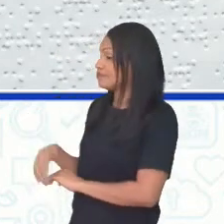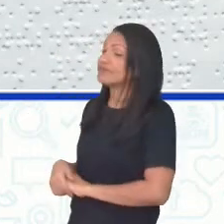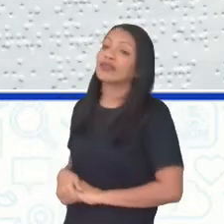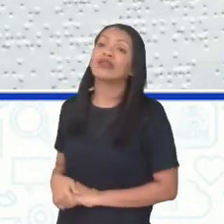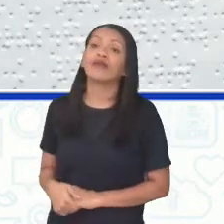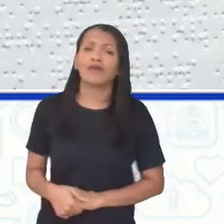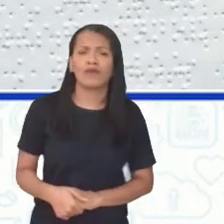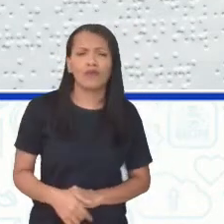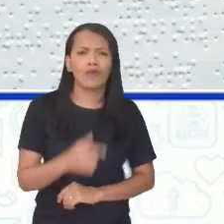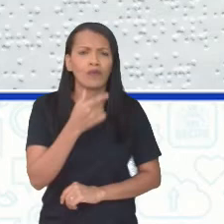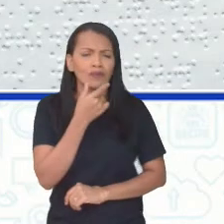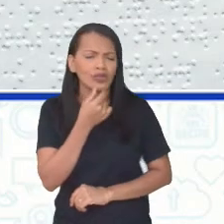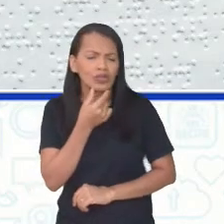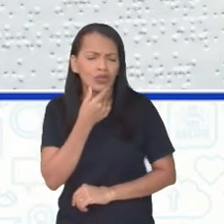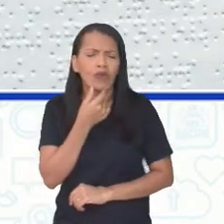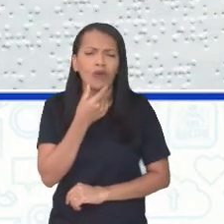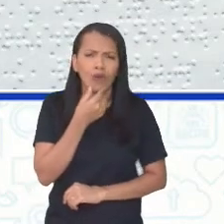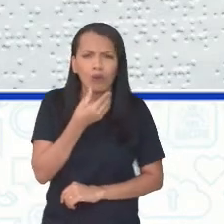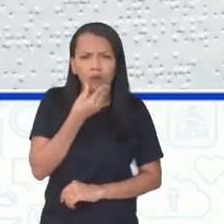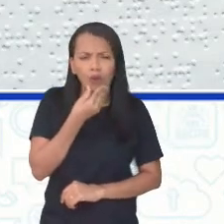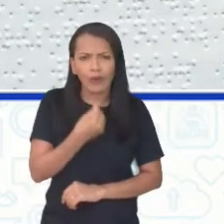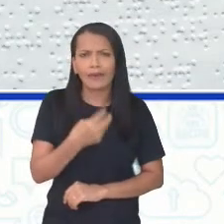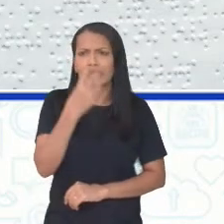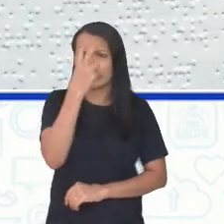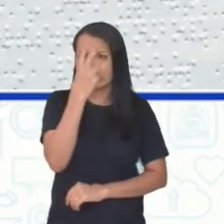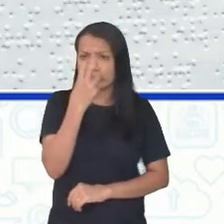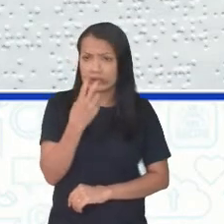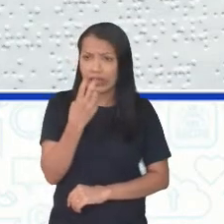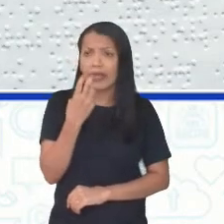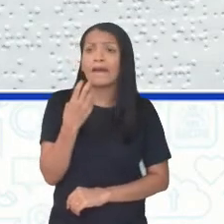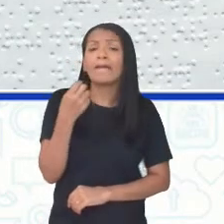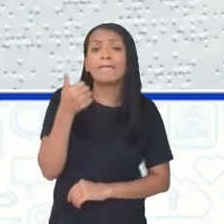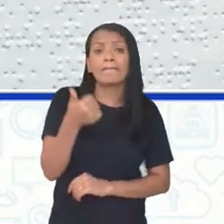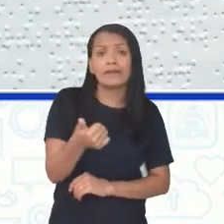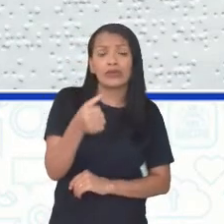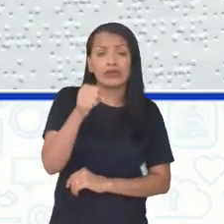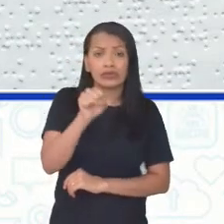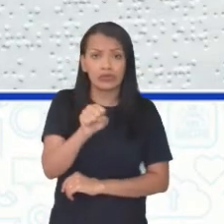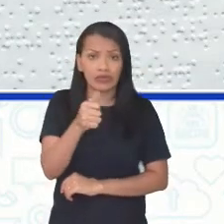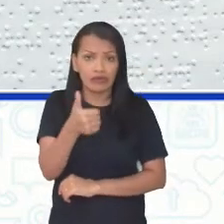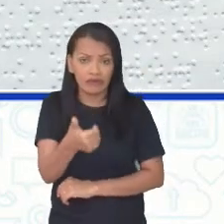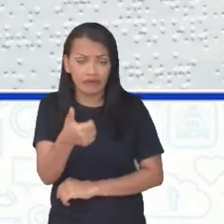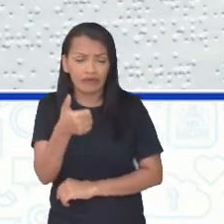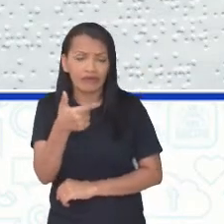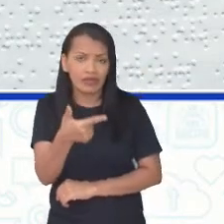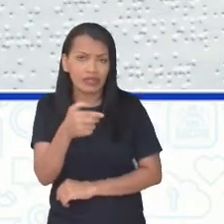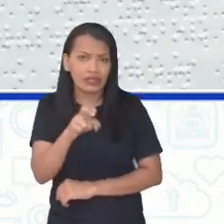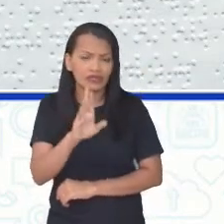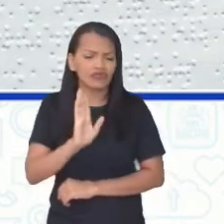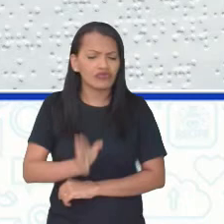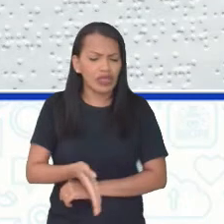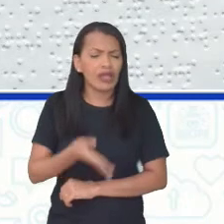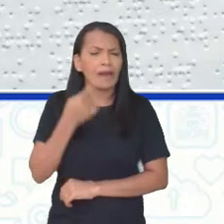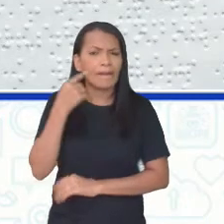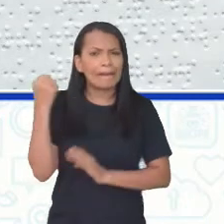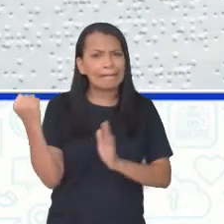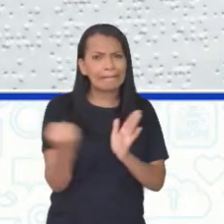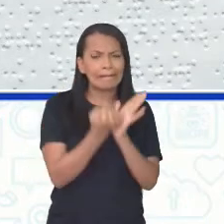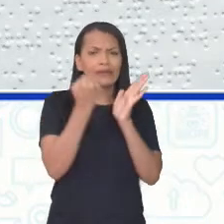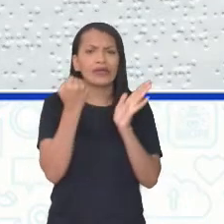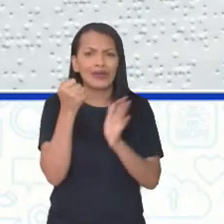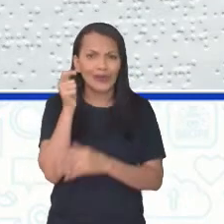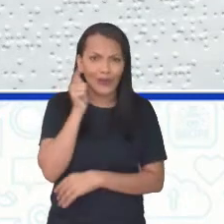jovem cego reconhece o ano de 1825, então faz um tempinho, né, como o marco dessa importante conquista